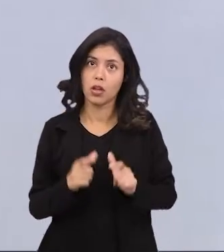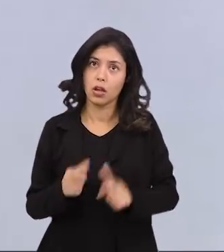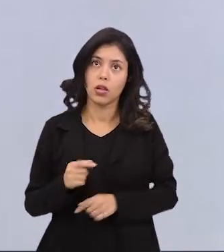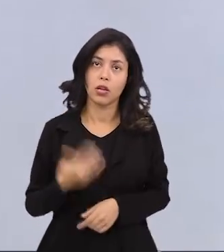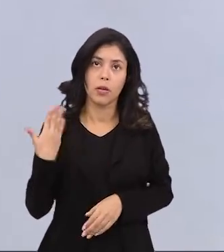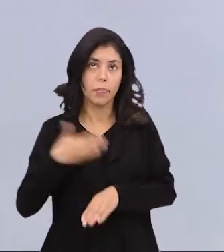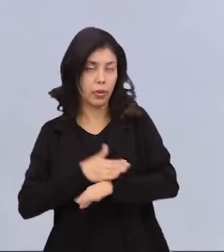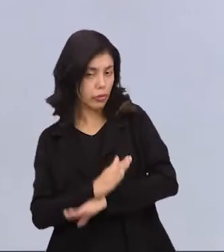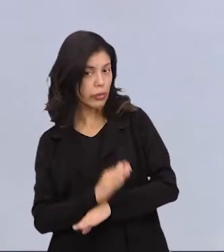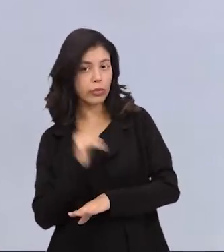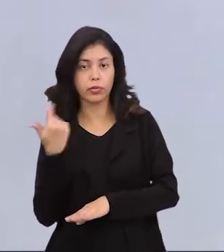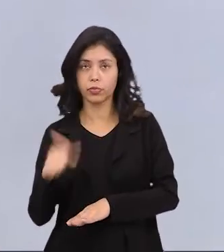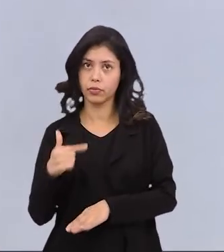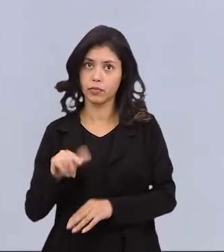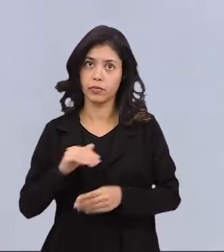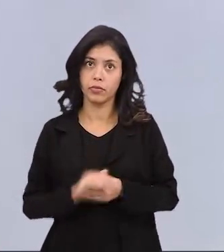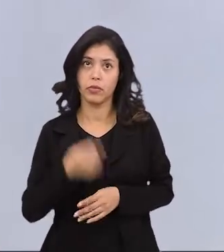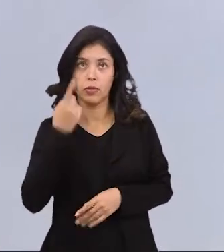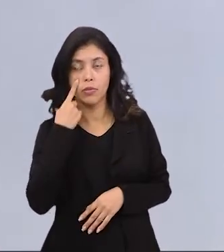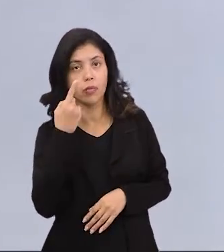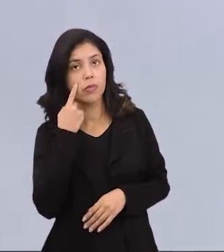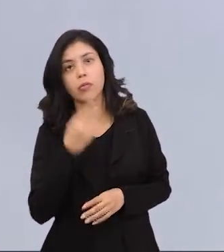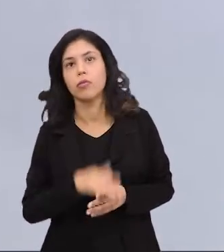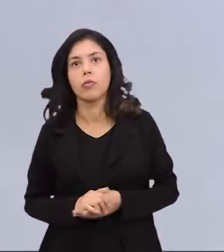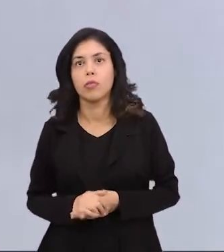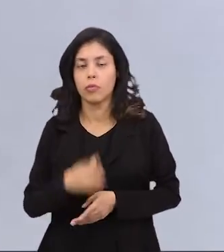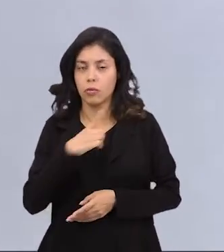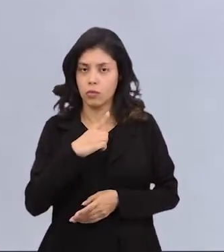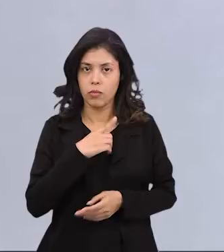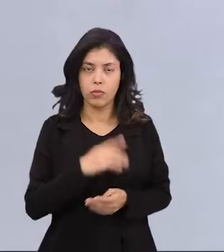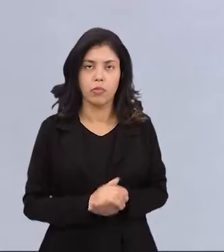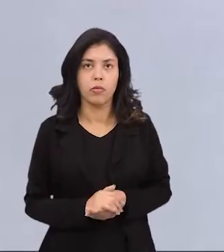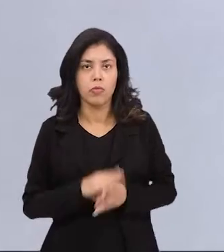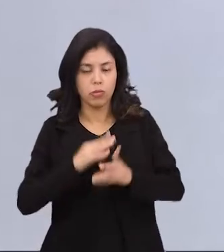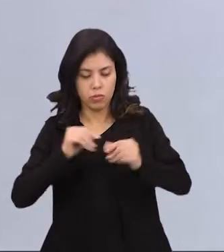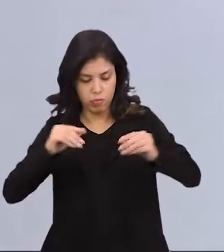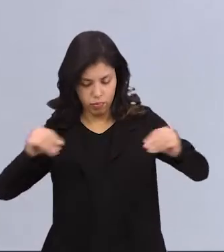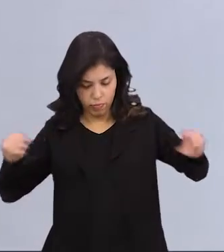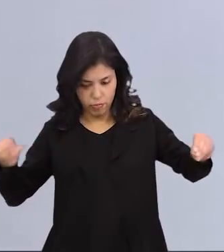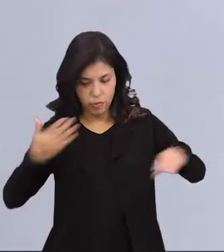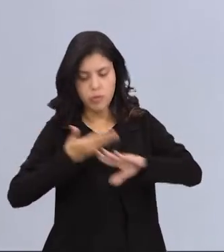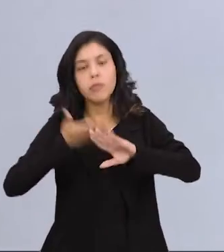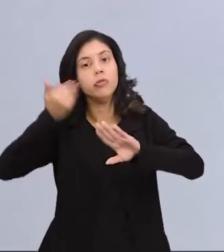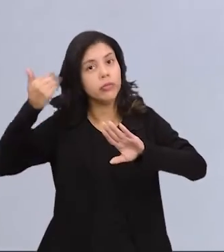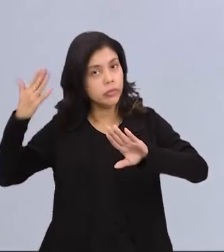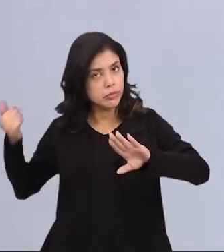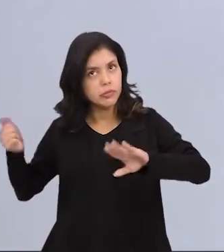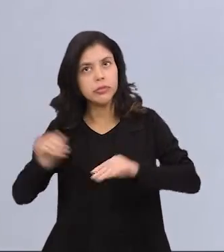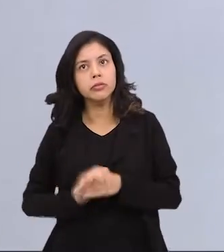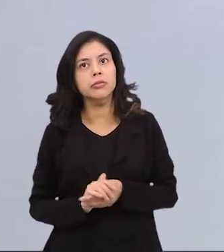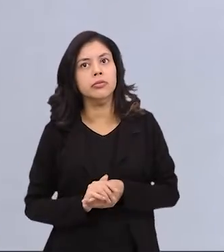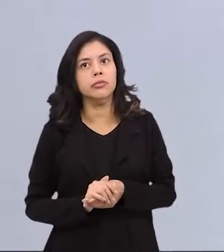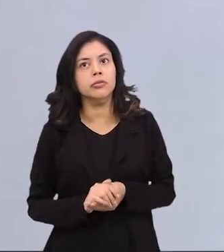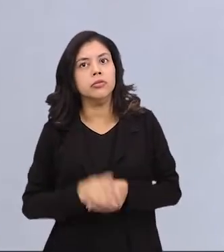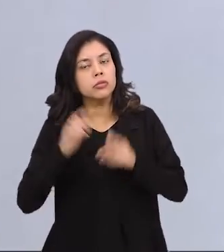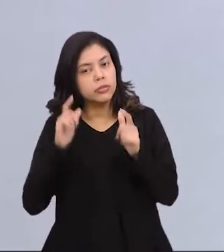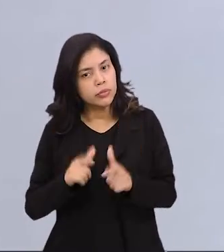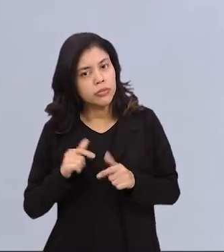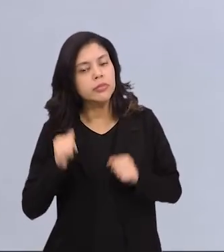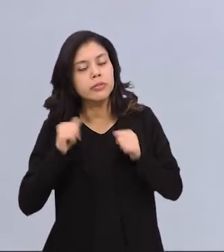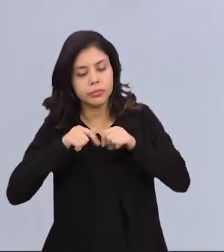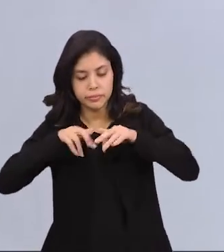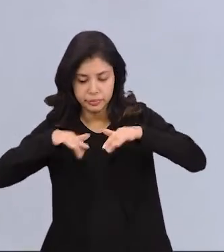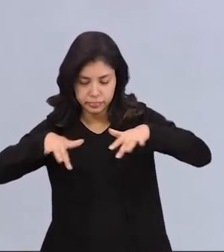lava não passou, a gente tem as plantas mais antigas. E na área onde a